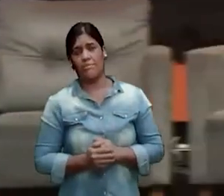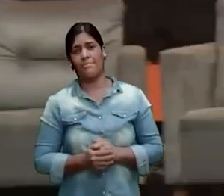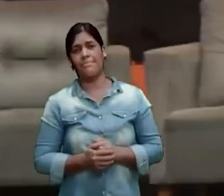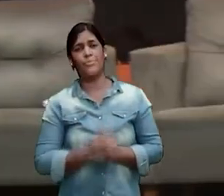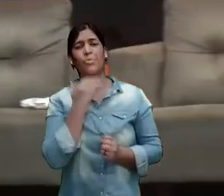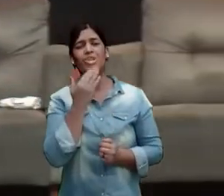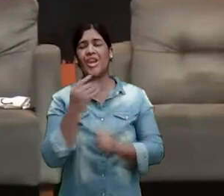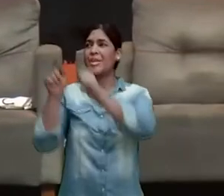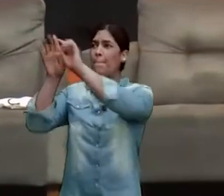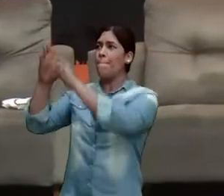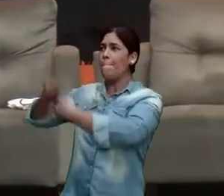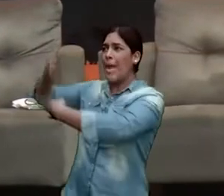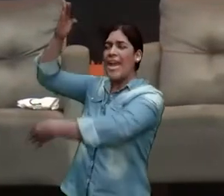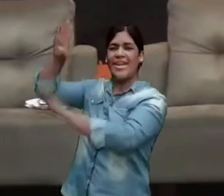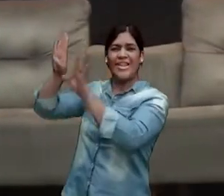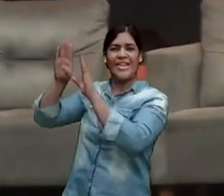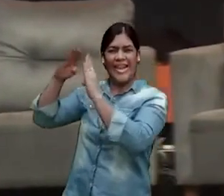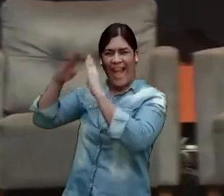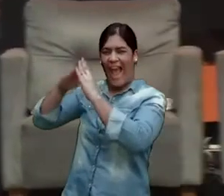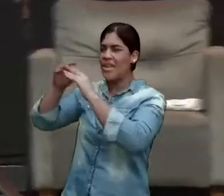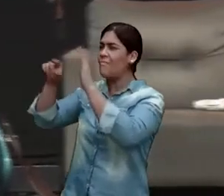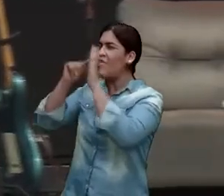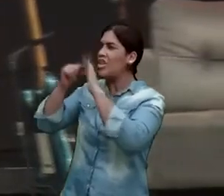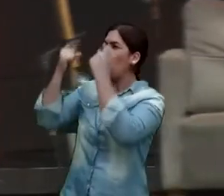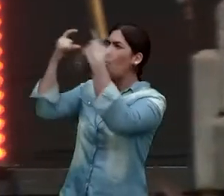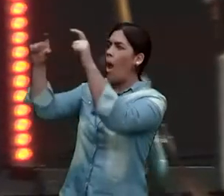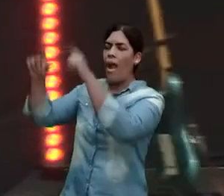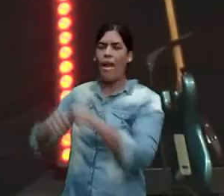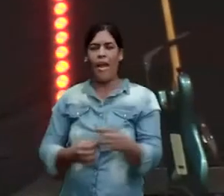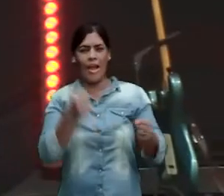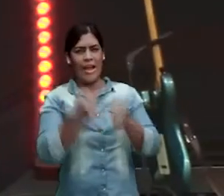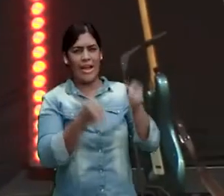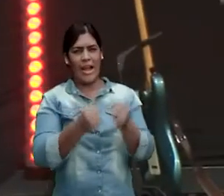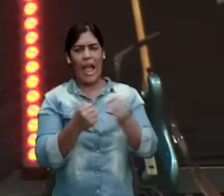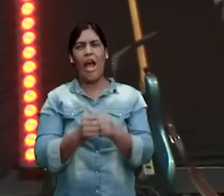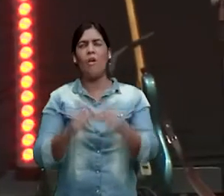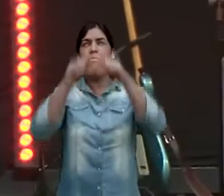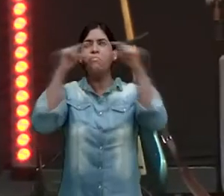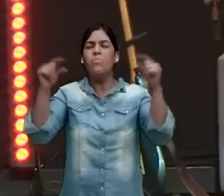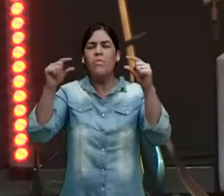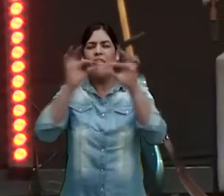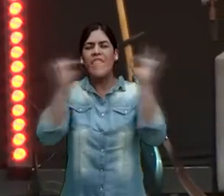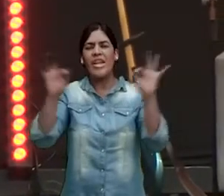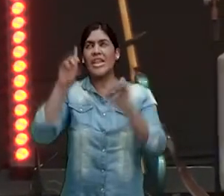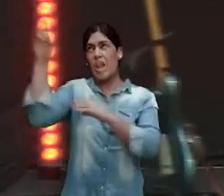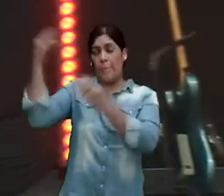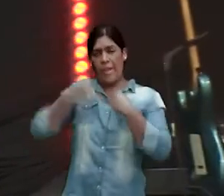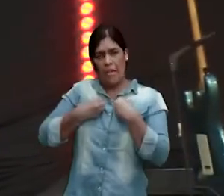na sua parede de casa você botou o versículo bíblico no seu carro você botou um adesivo foi Deus que me deu